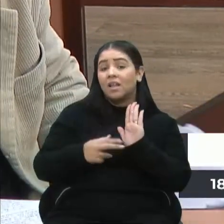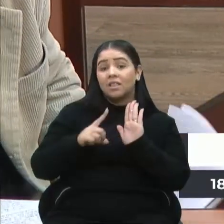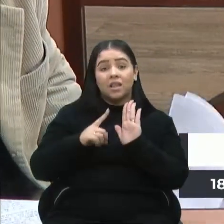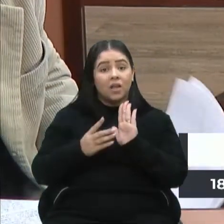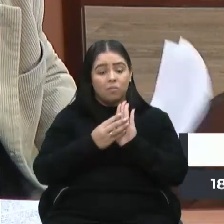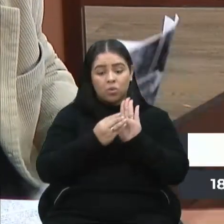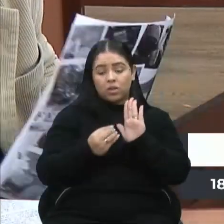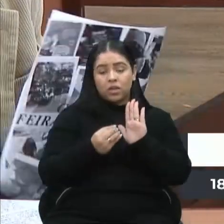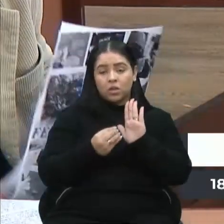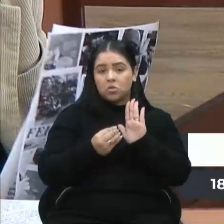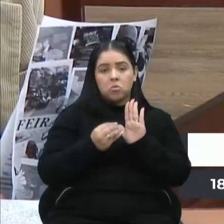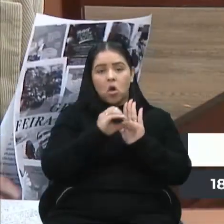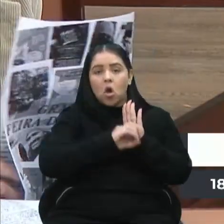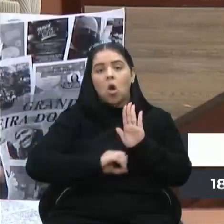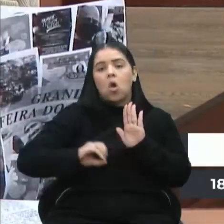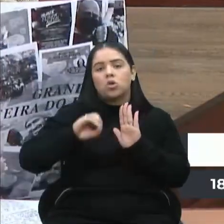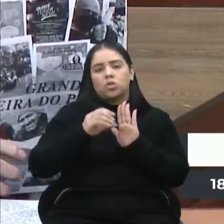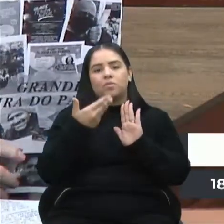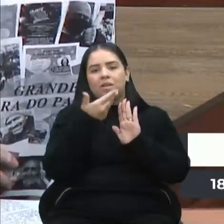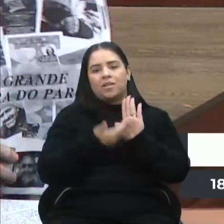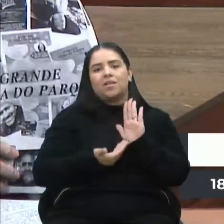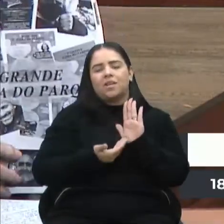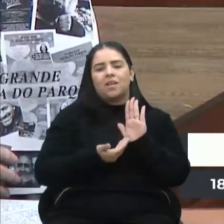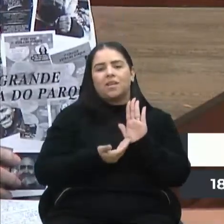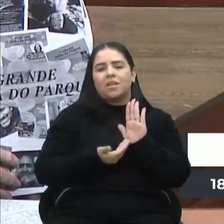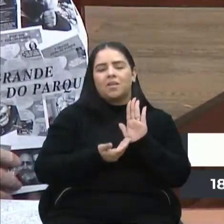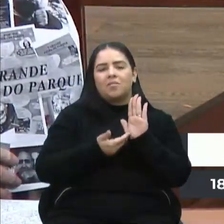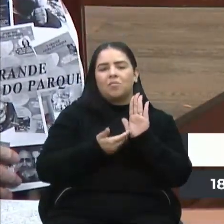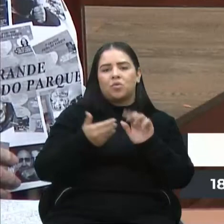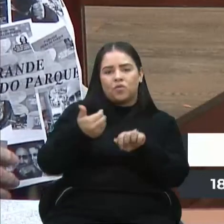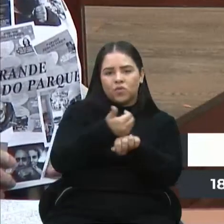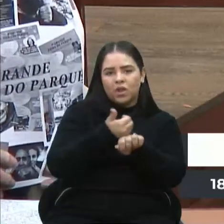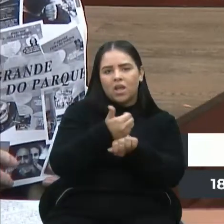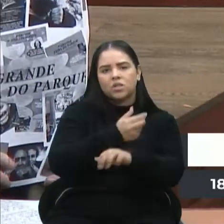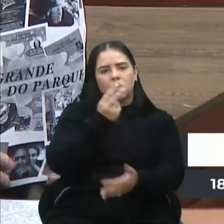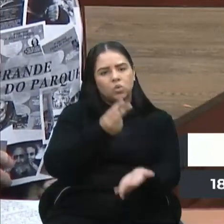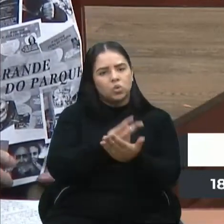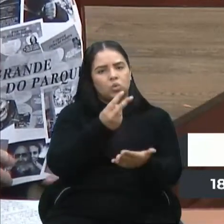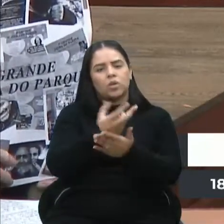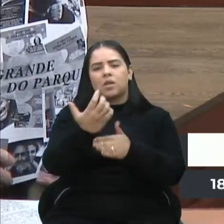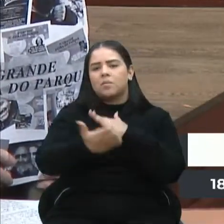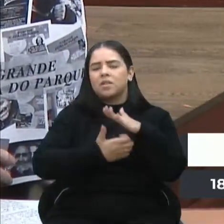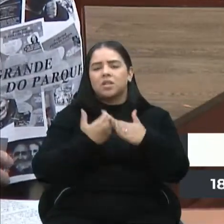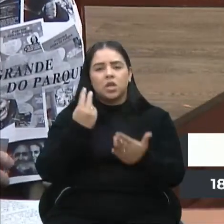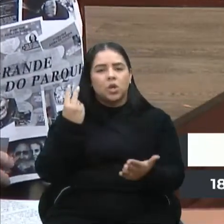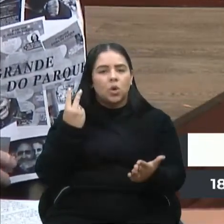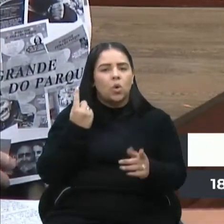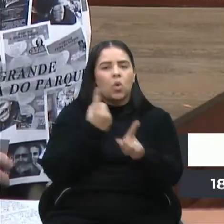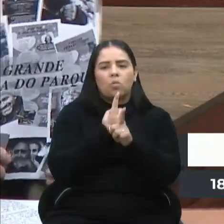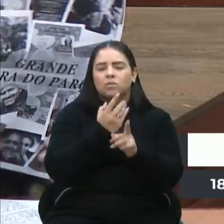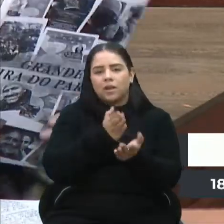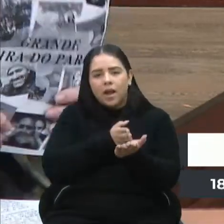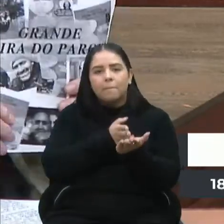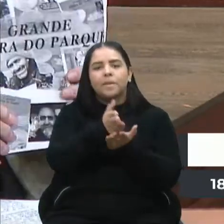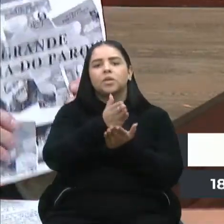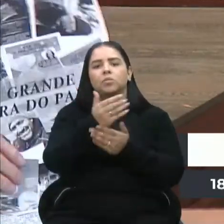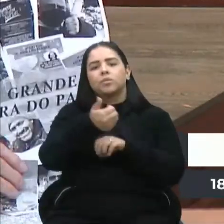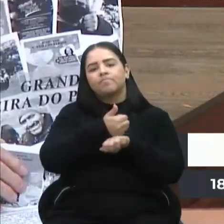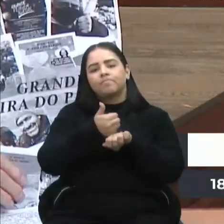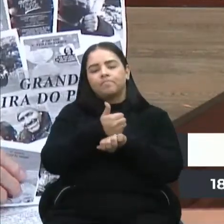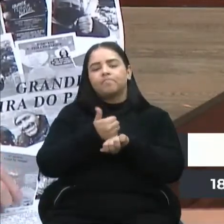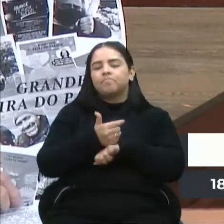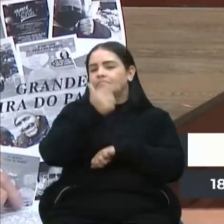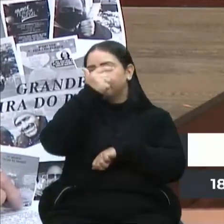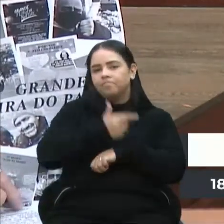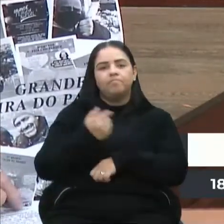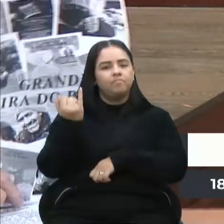de profissionais que conseguem se manter na empresa ou que conseguem encontrar caminhos profissionais. Então, eu acho essencial